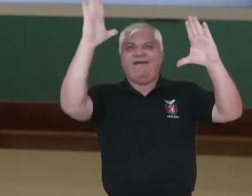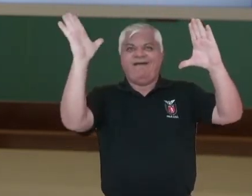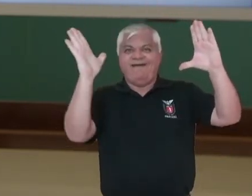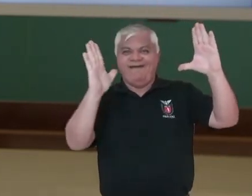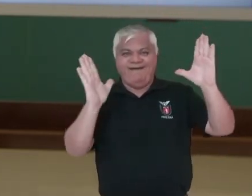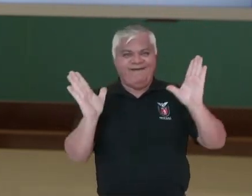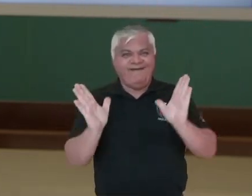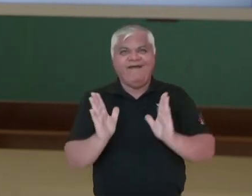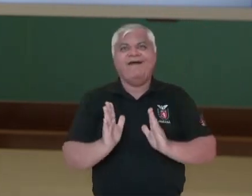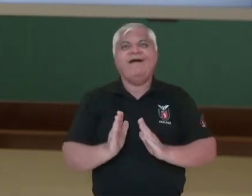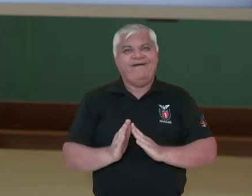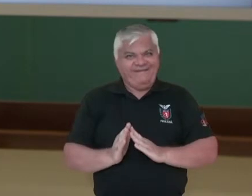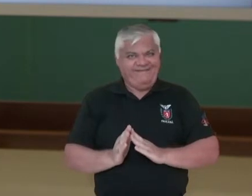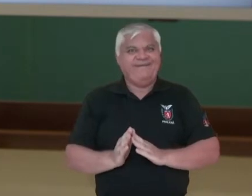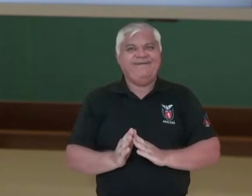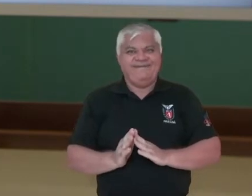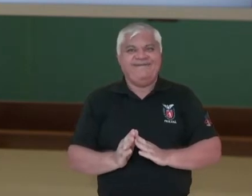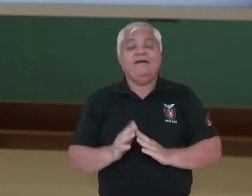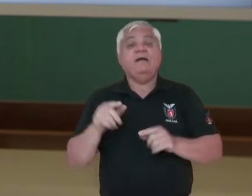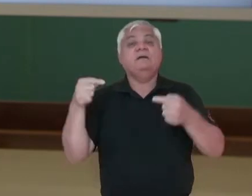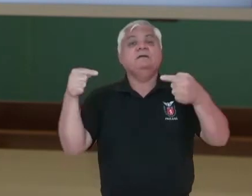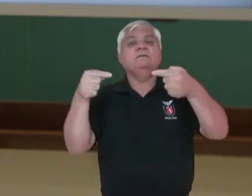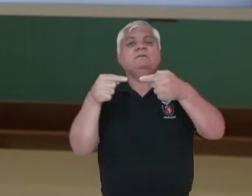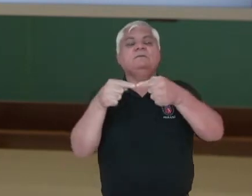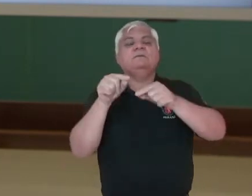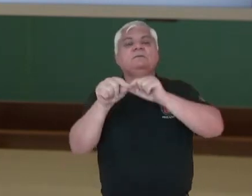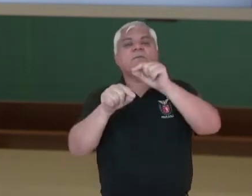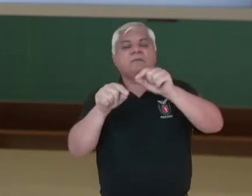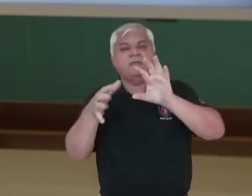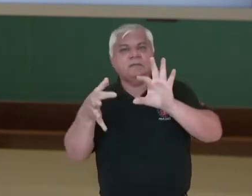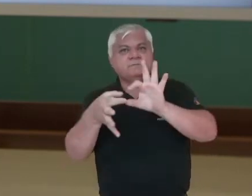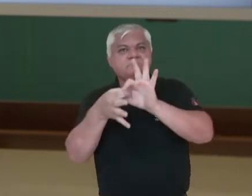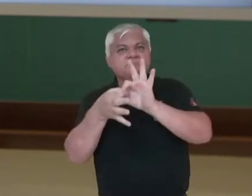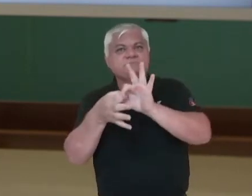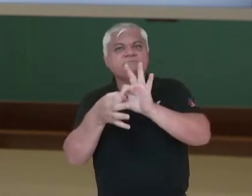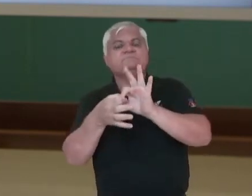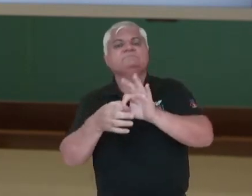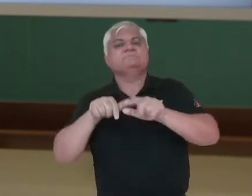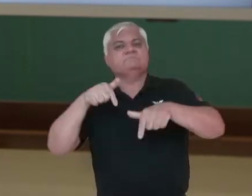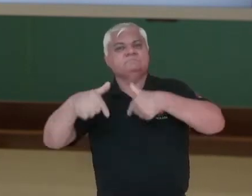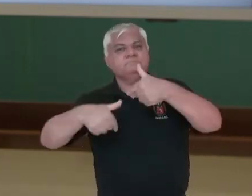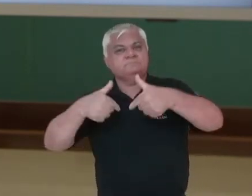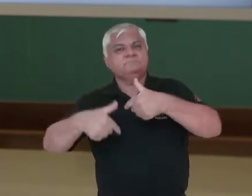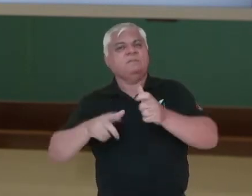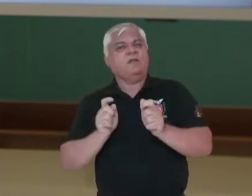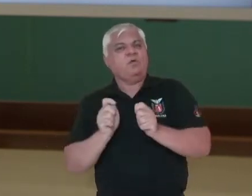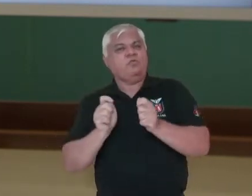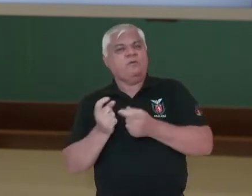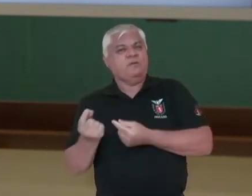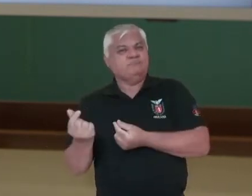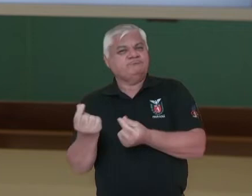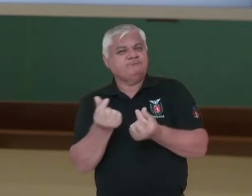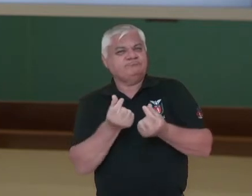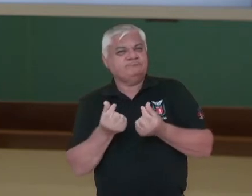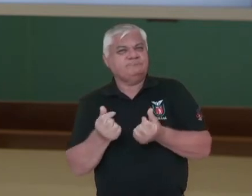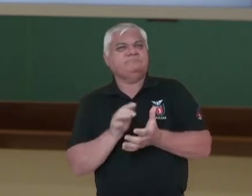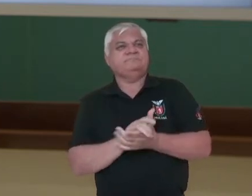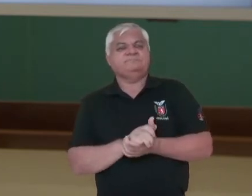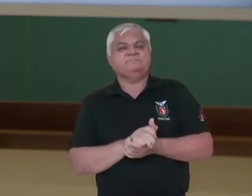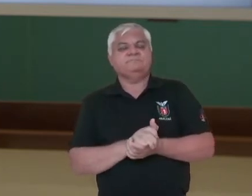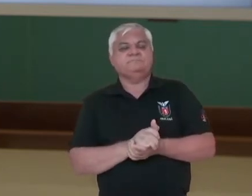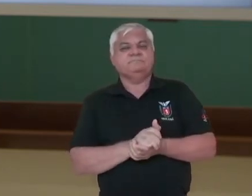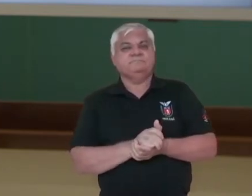que ele é hoje. Vejam que está diretamente ligado às atividades econômicas, né? E aí nós temos